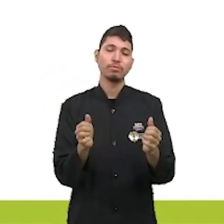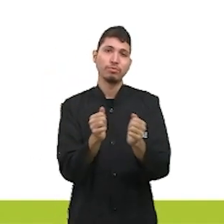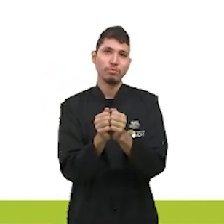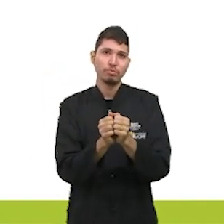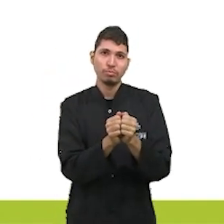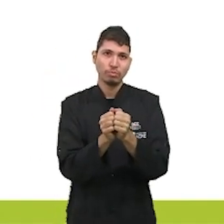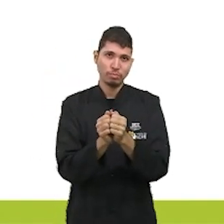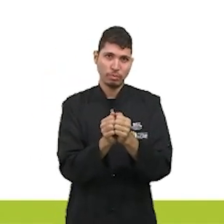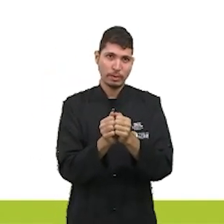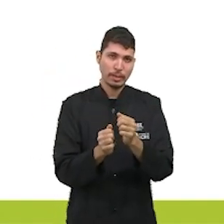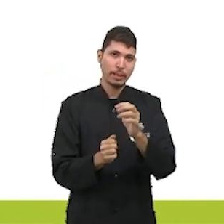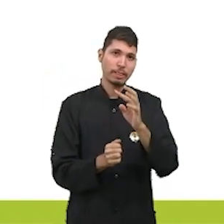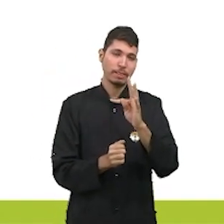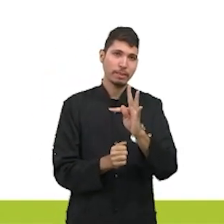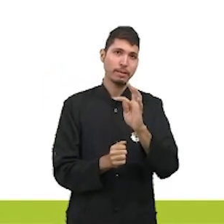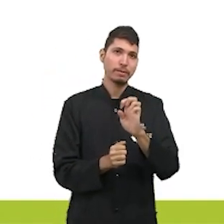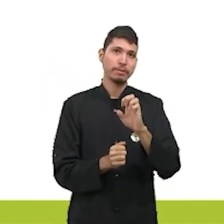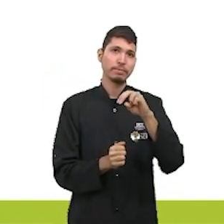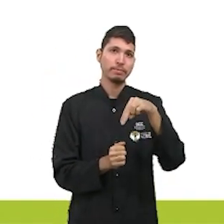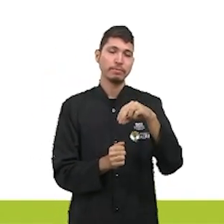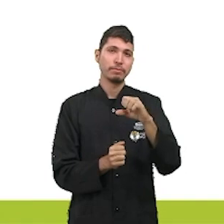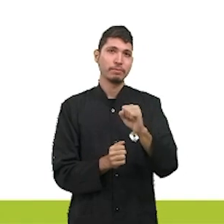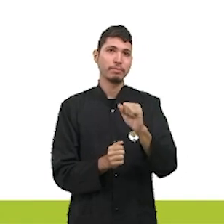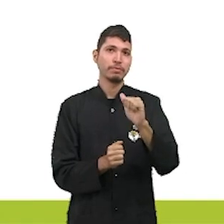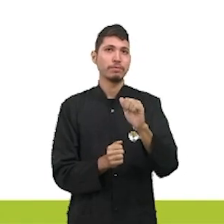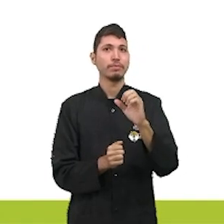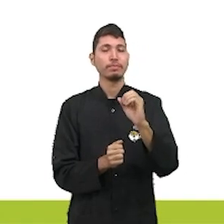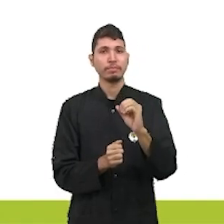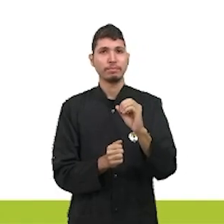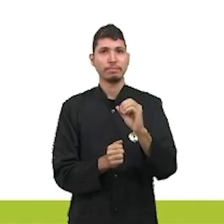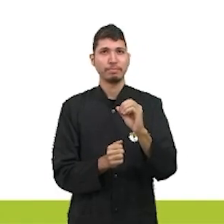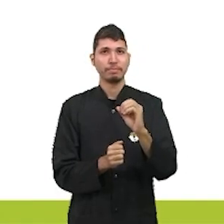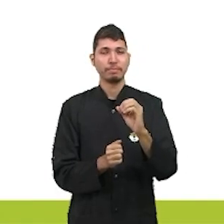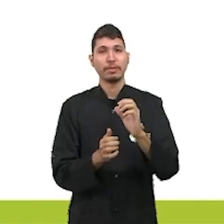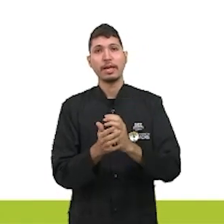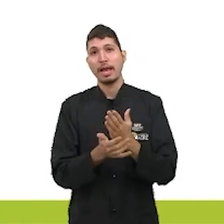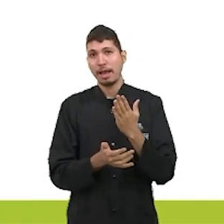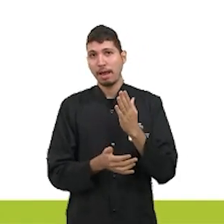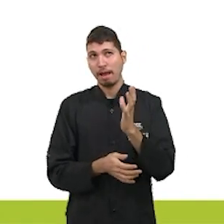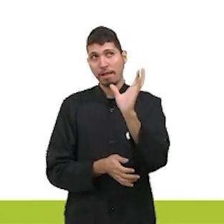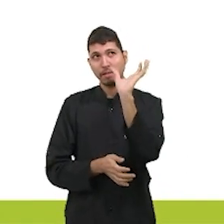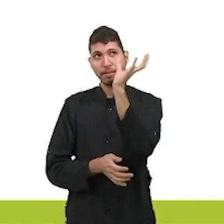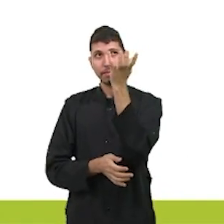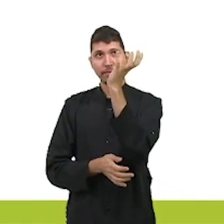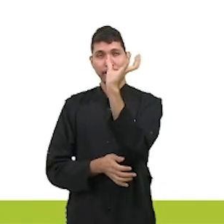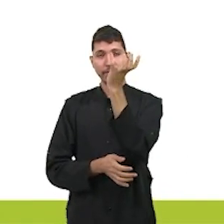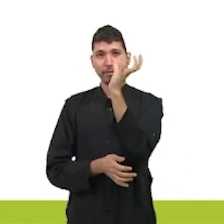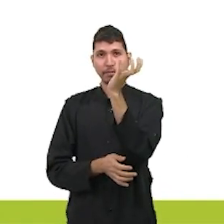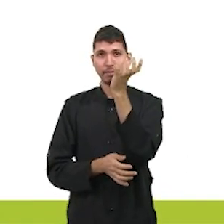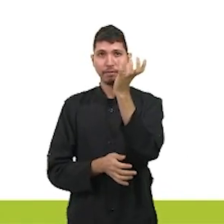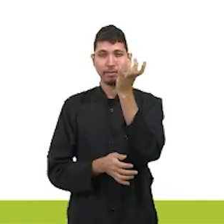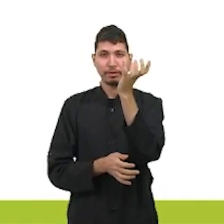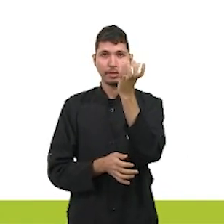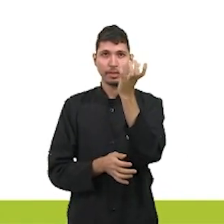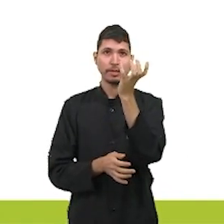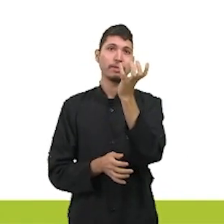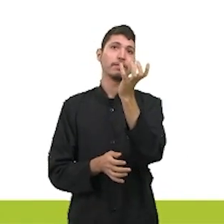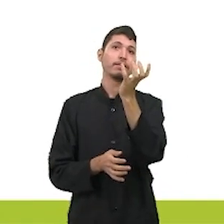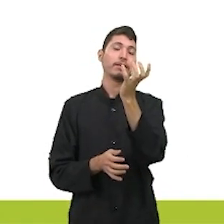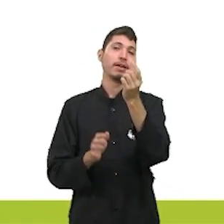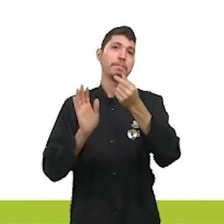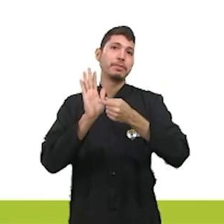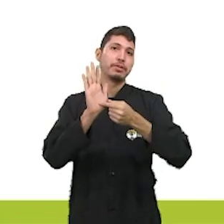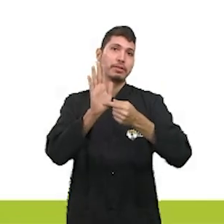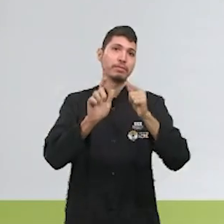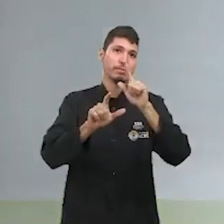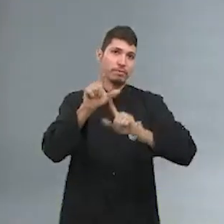minha corrente elétrica, tá? E ali no caso da minha lâmpada vai estar representado por aquele R, que eu